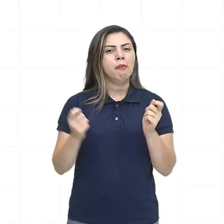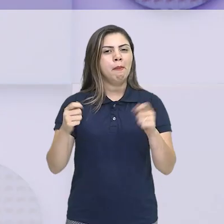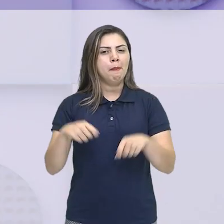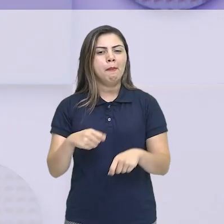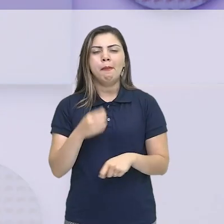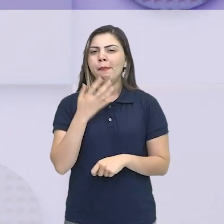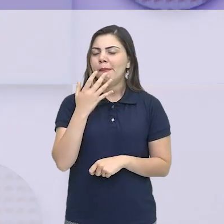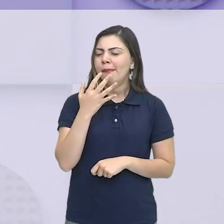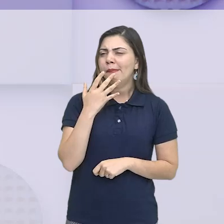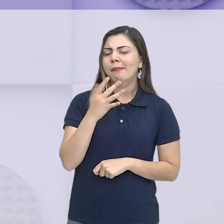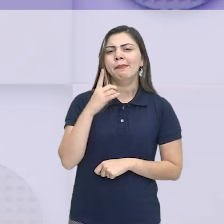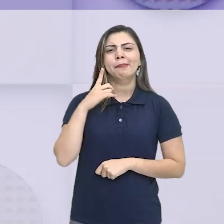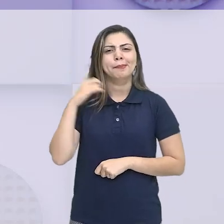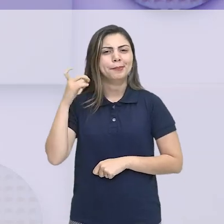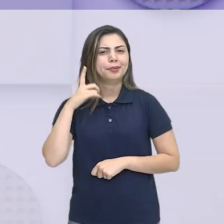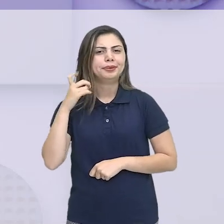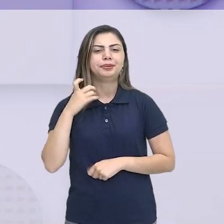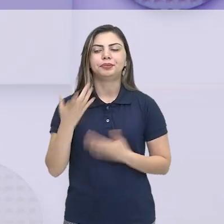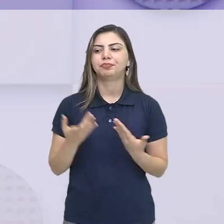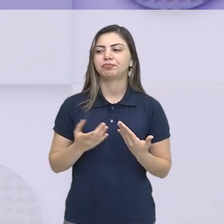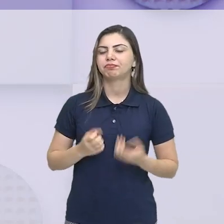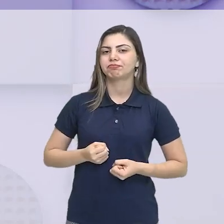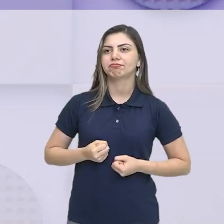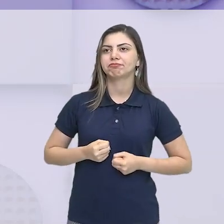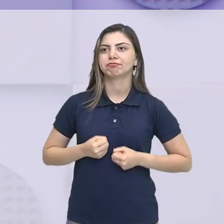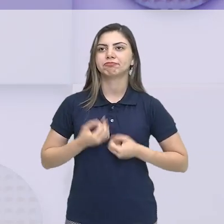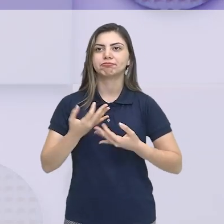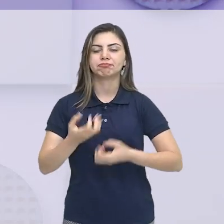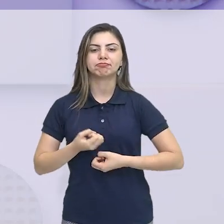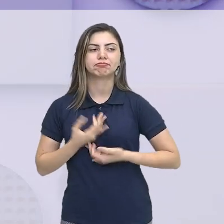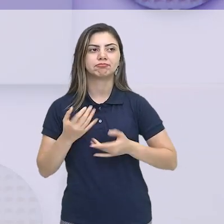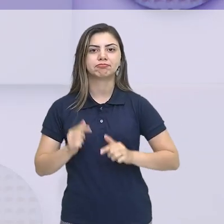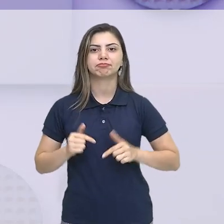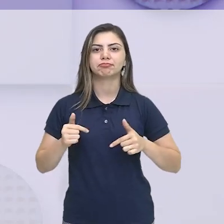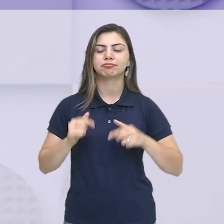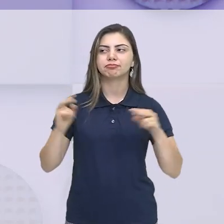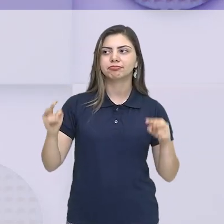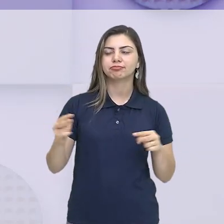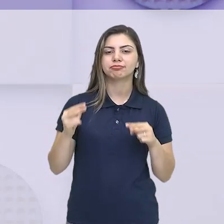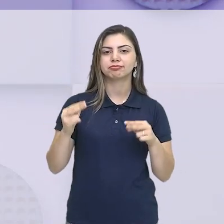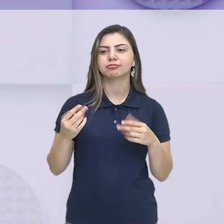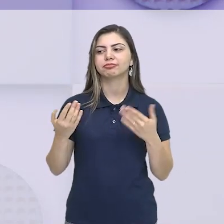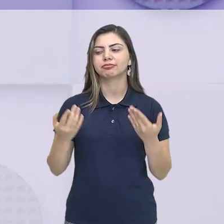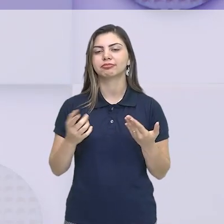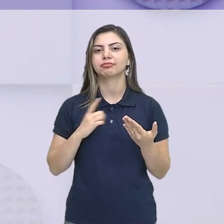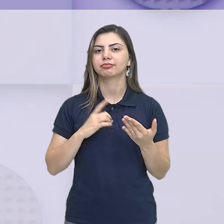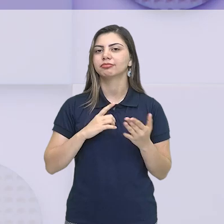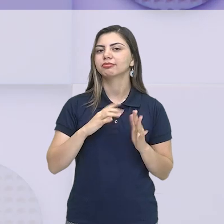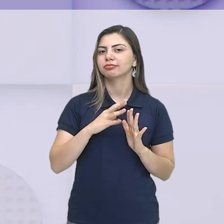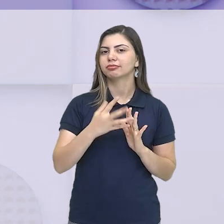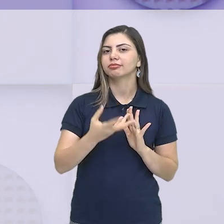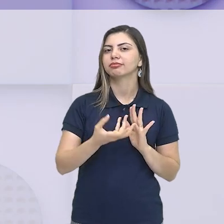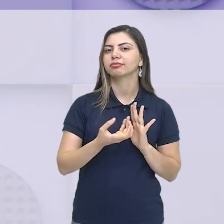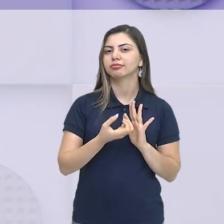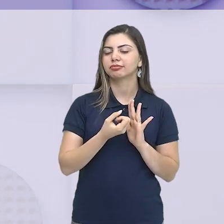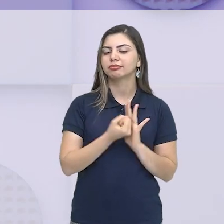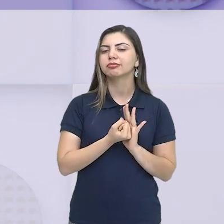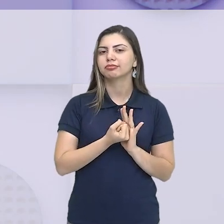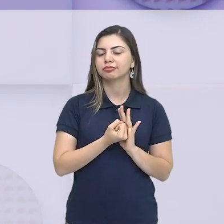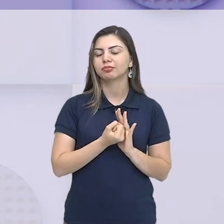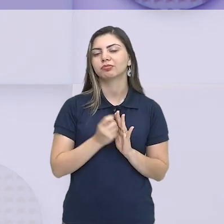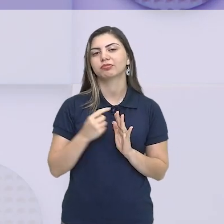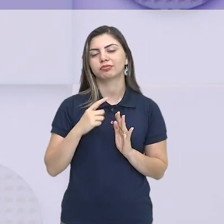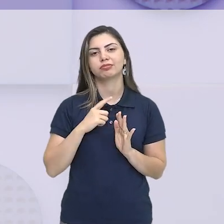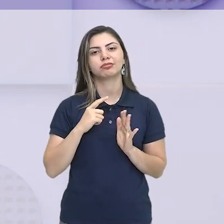de cores, de sons, de gestos, de olhares que simbolizam algo na sociedade